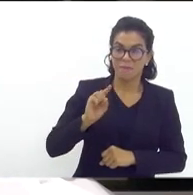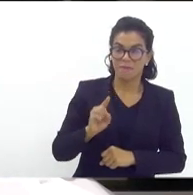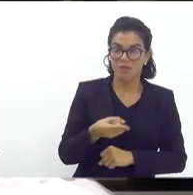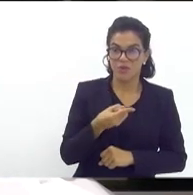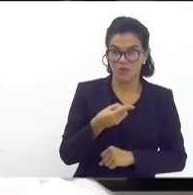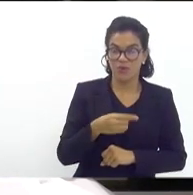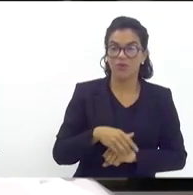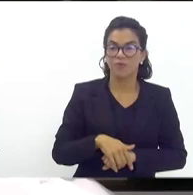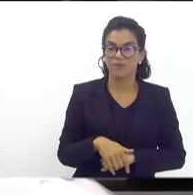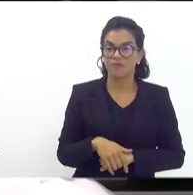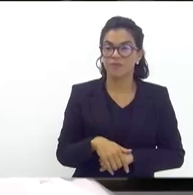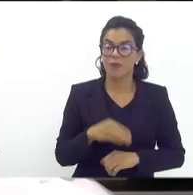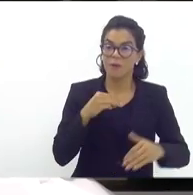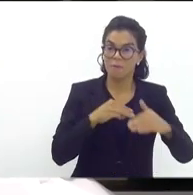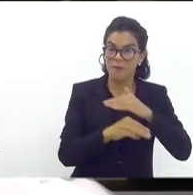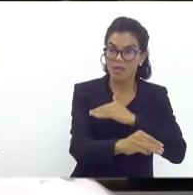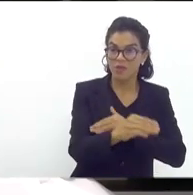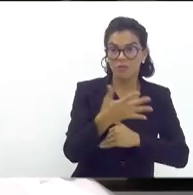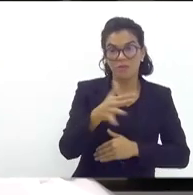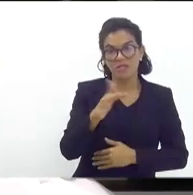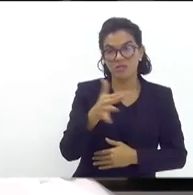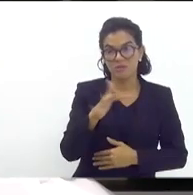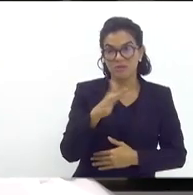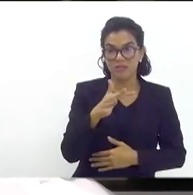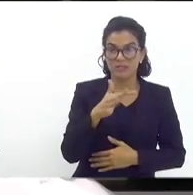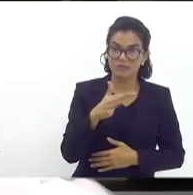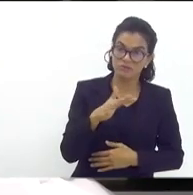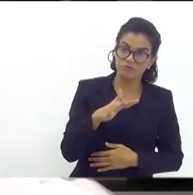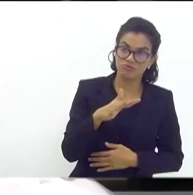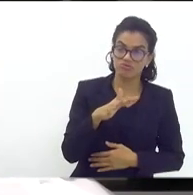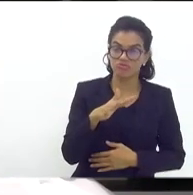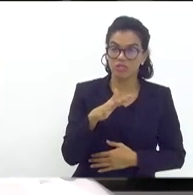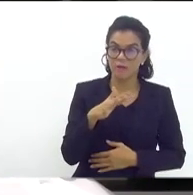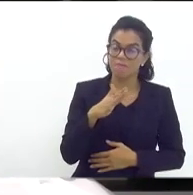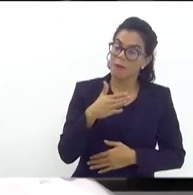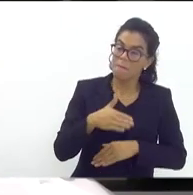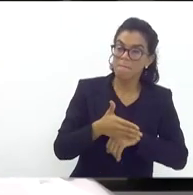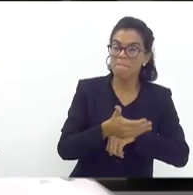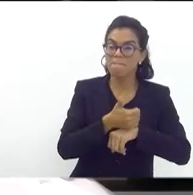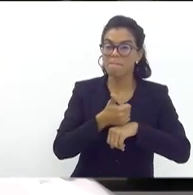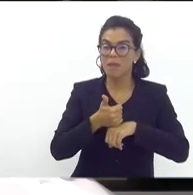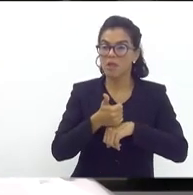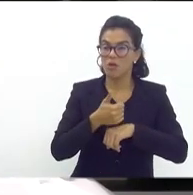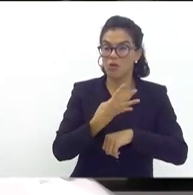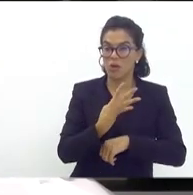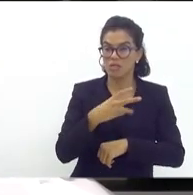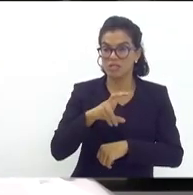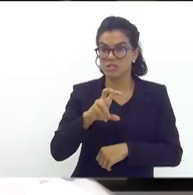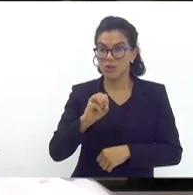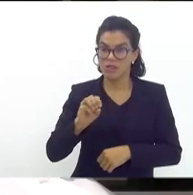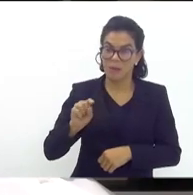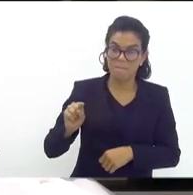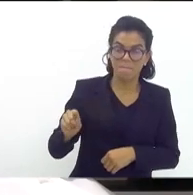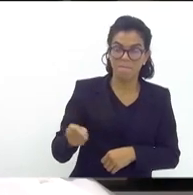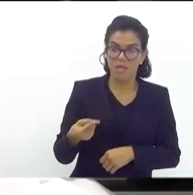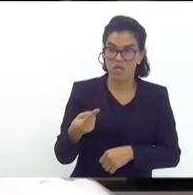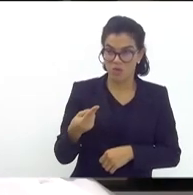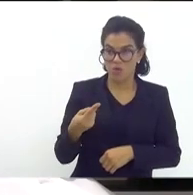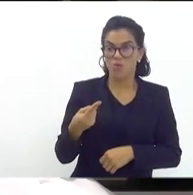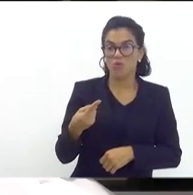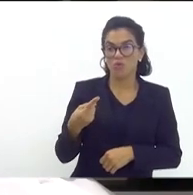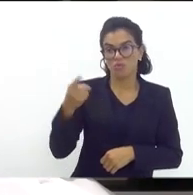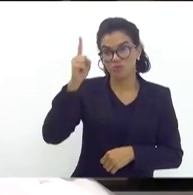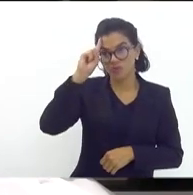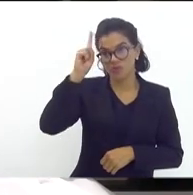metrô aproximadamente já tá tendo uma melhora 450 a 500